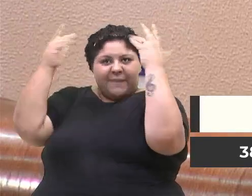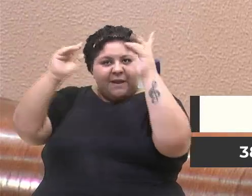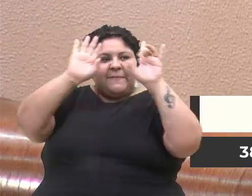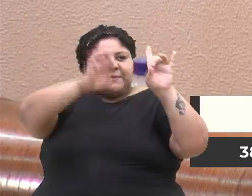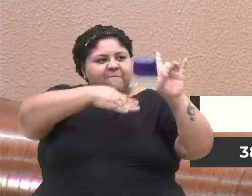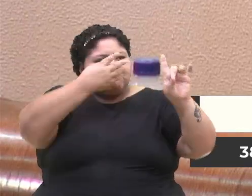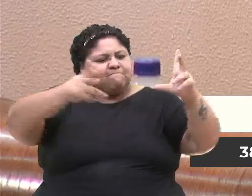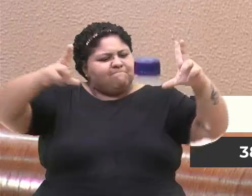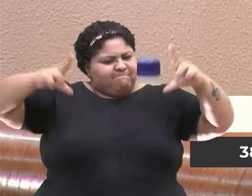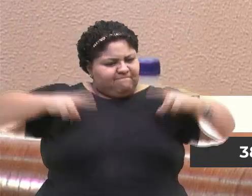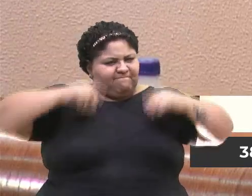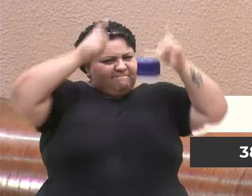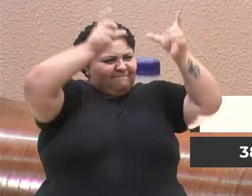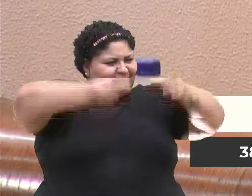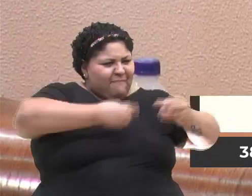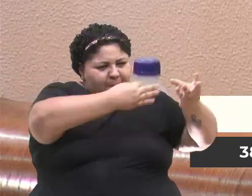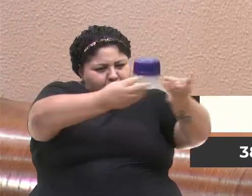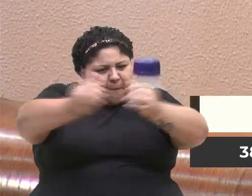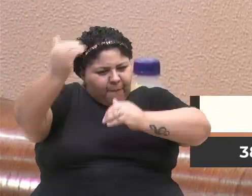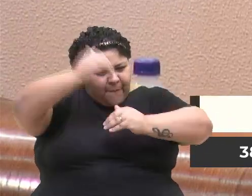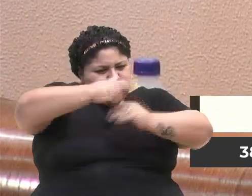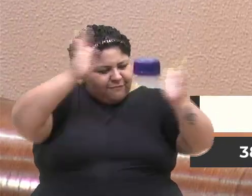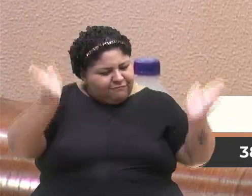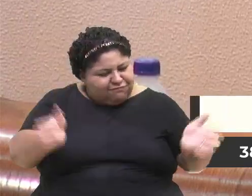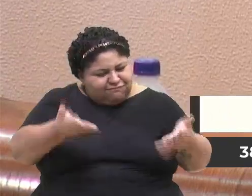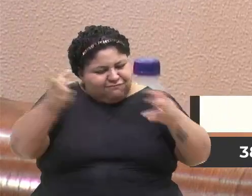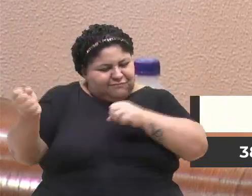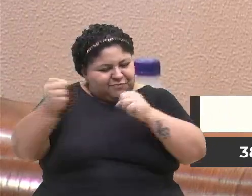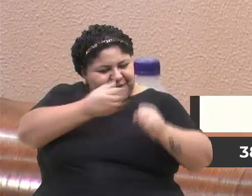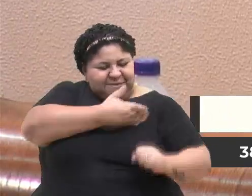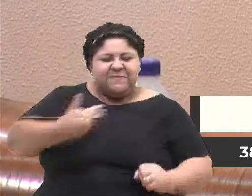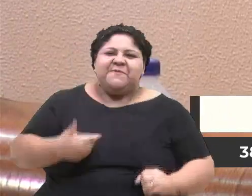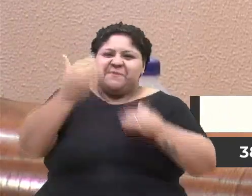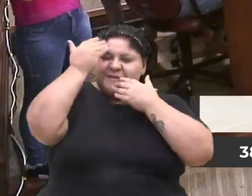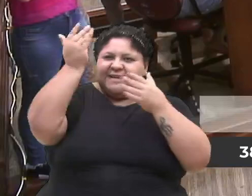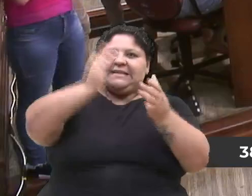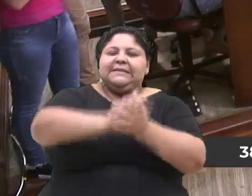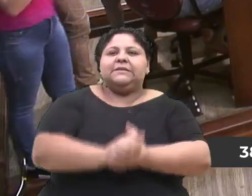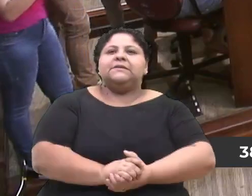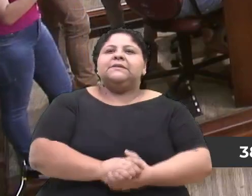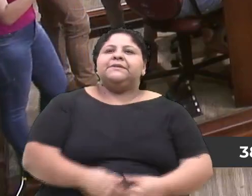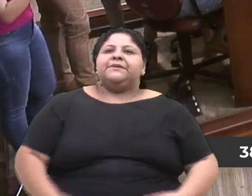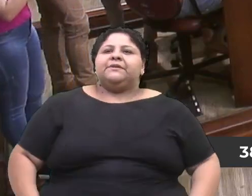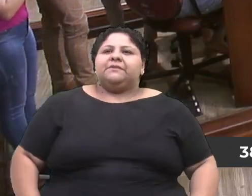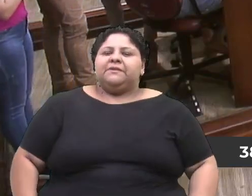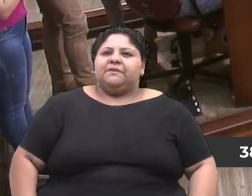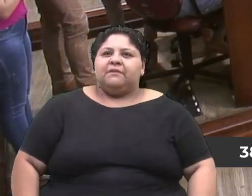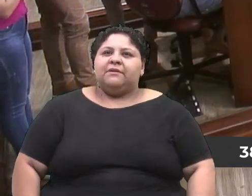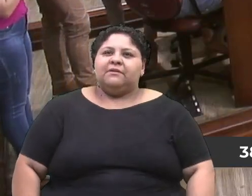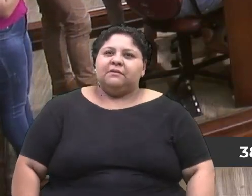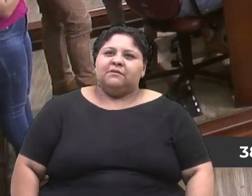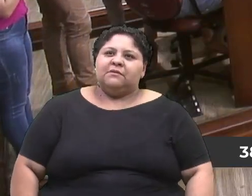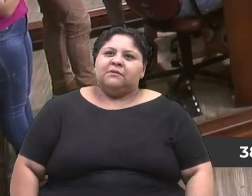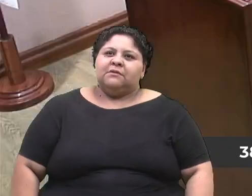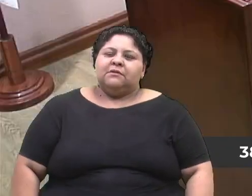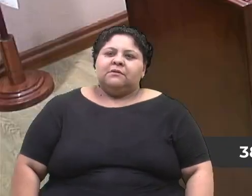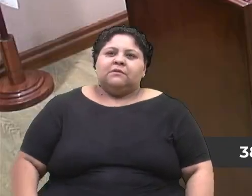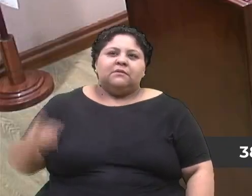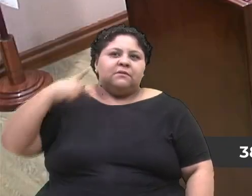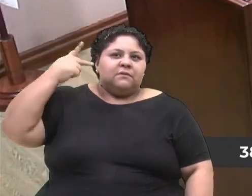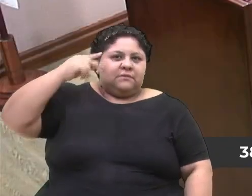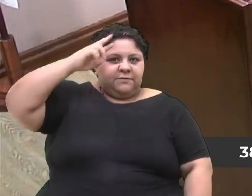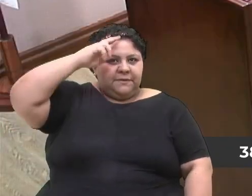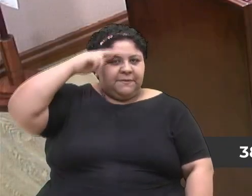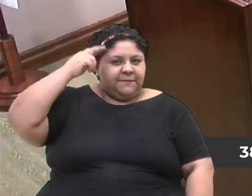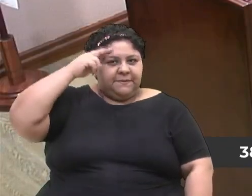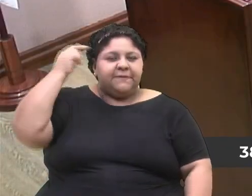e esse pessoal merece muito mais incentivos do poder público. Obrigado. Vereador Cadar. Vereador Rafael,